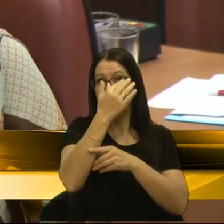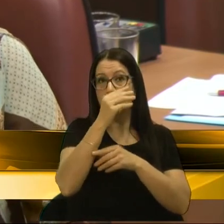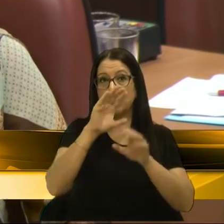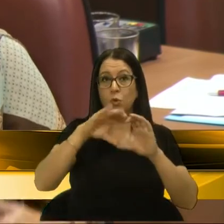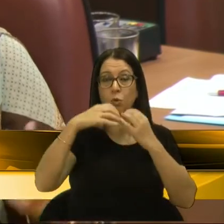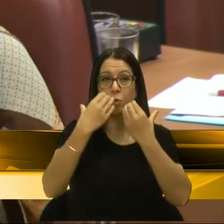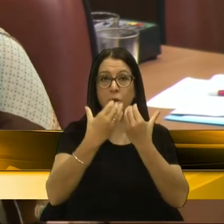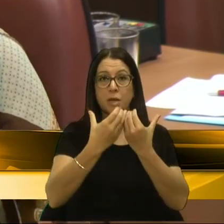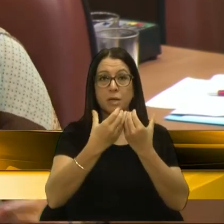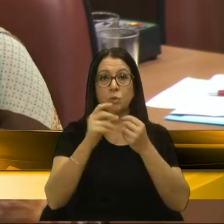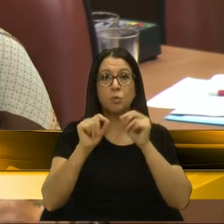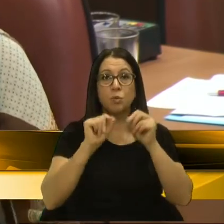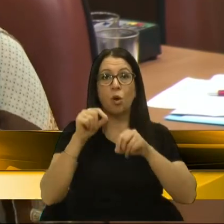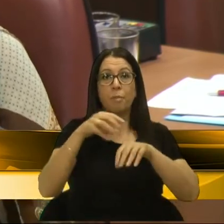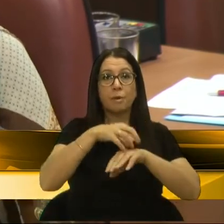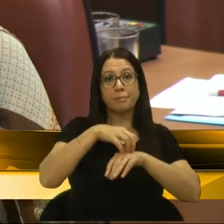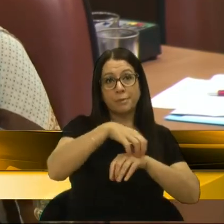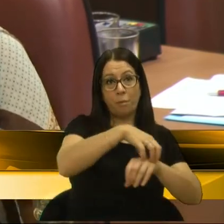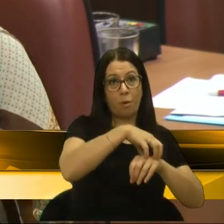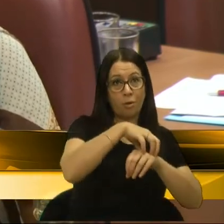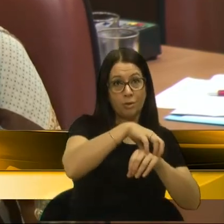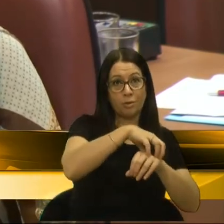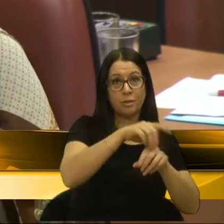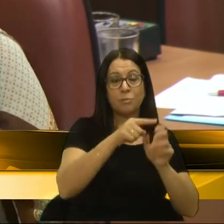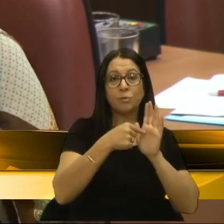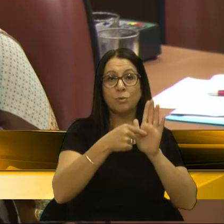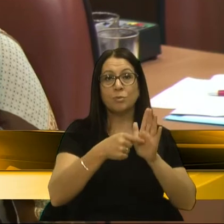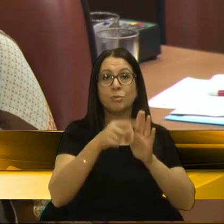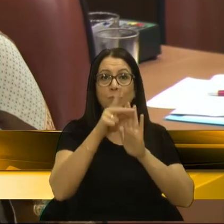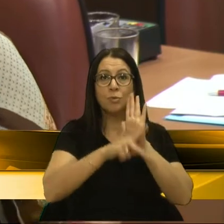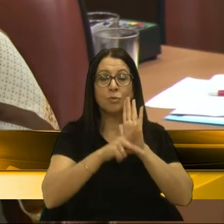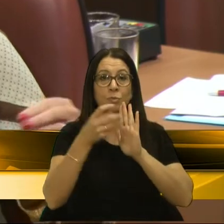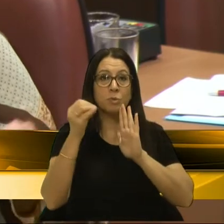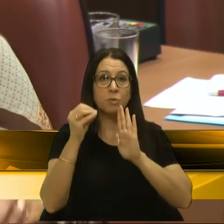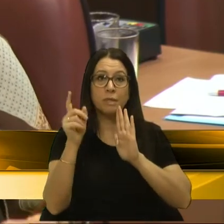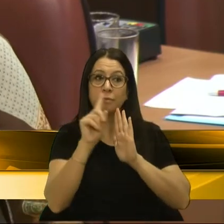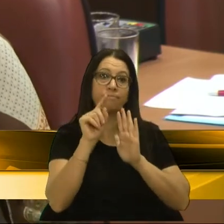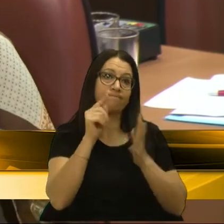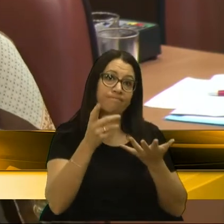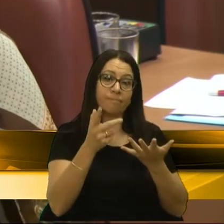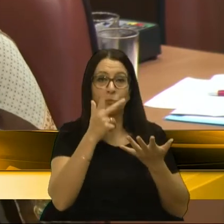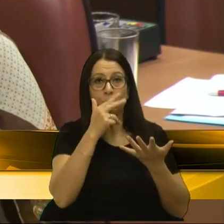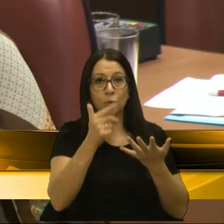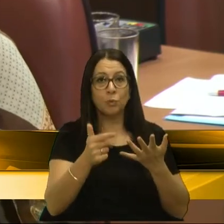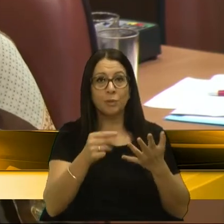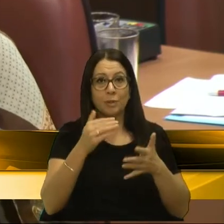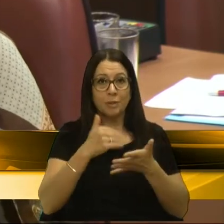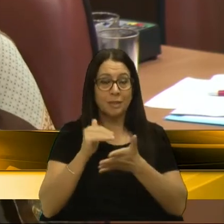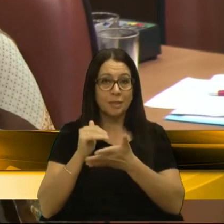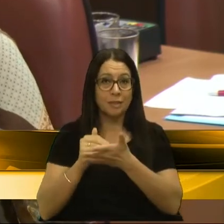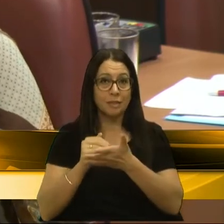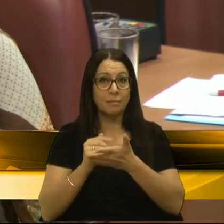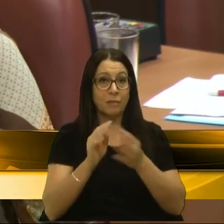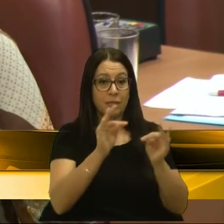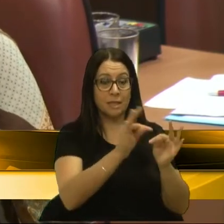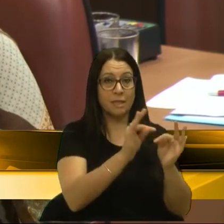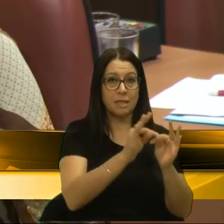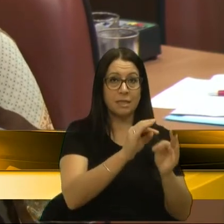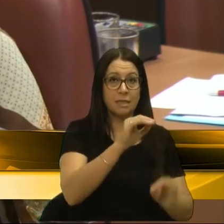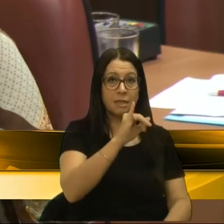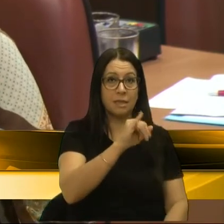público, né, apresentando o projeto de Porto Alegre. Então, não virá exatamente o secretário, mas virão técnicos da